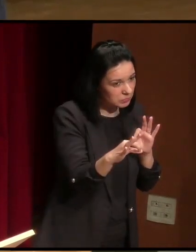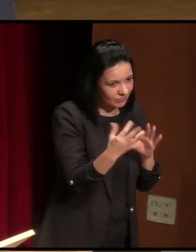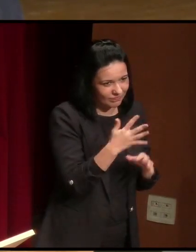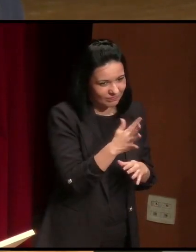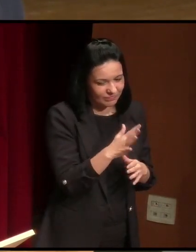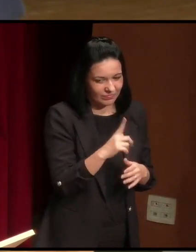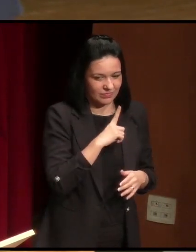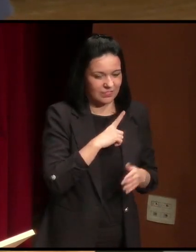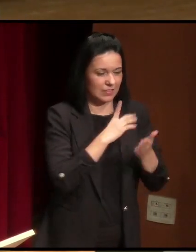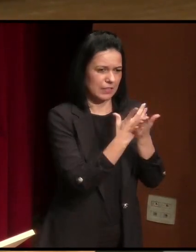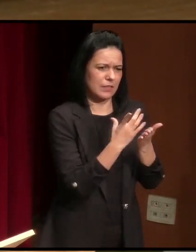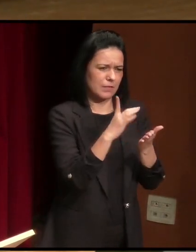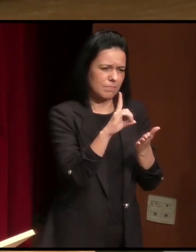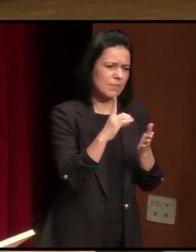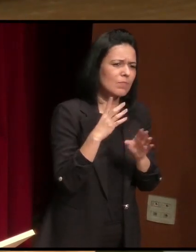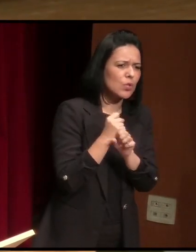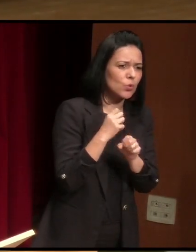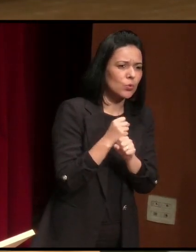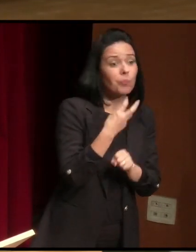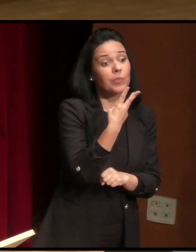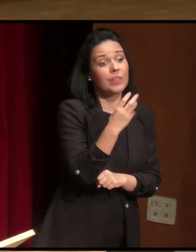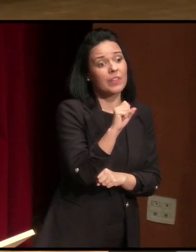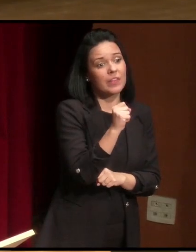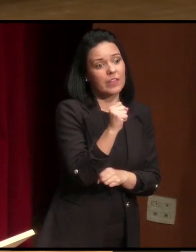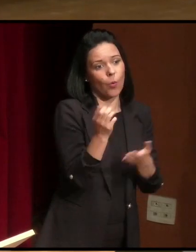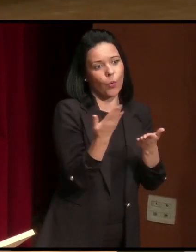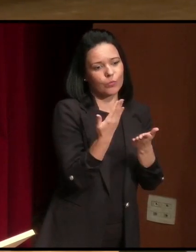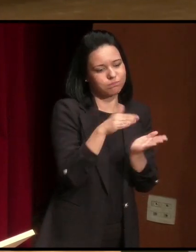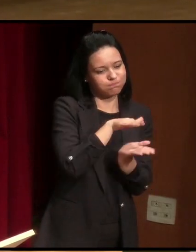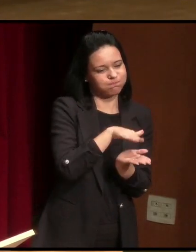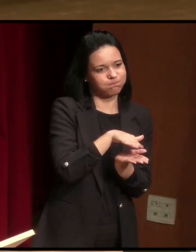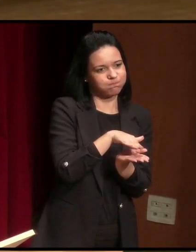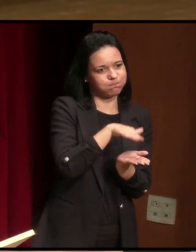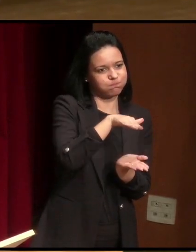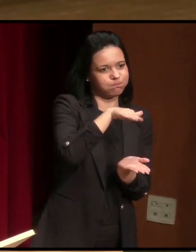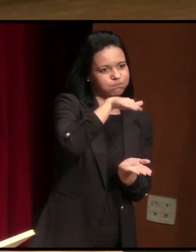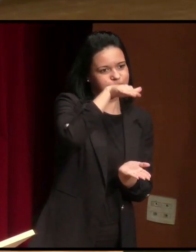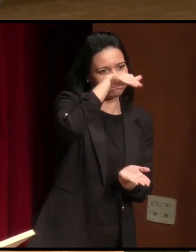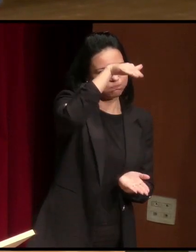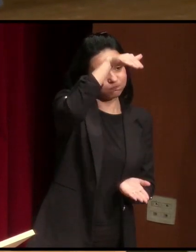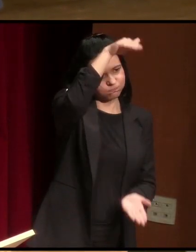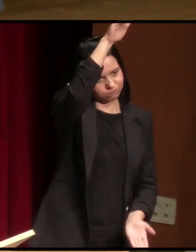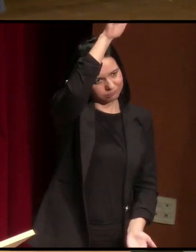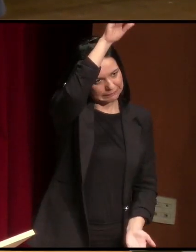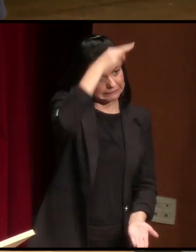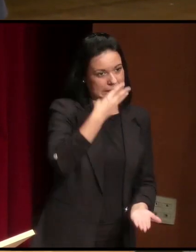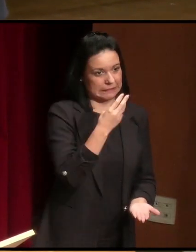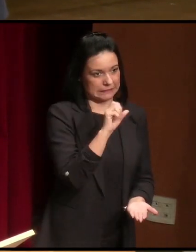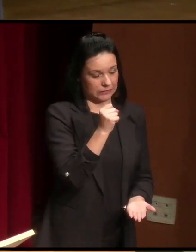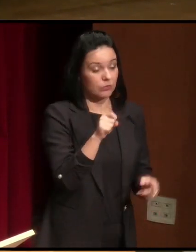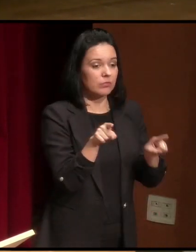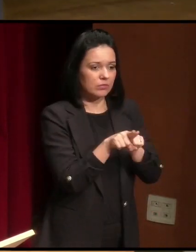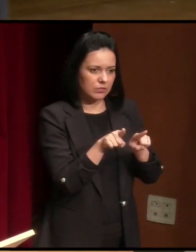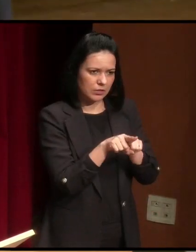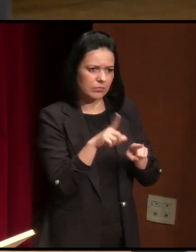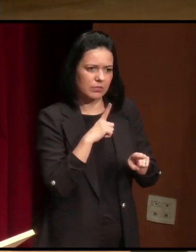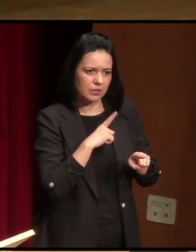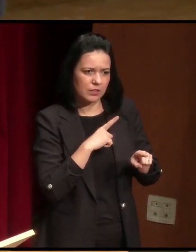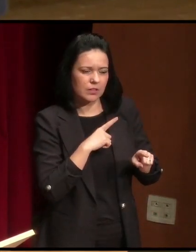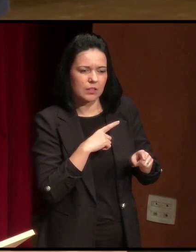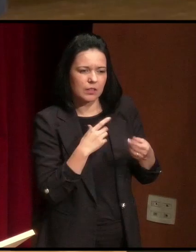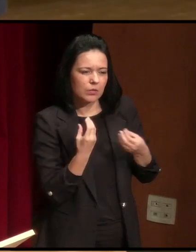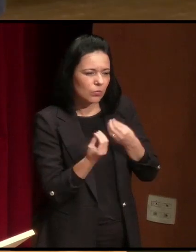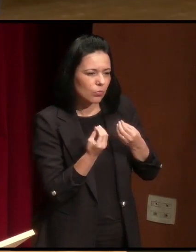Bíblia completa são quantos volumes, Adriana? 38 volumes, pastor. E aí tem o guia ainda, né? Tem o guia de leitura. Guia de leitura. Só que a